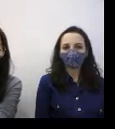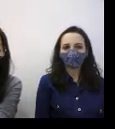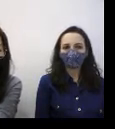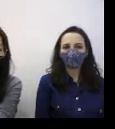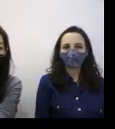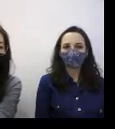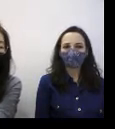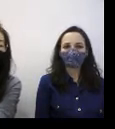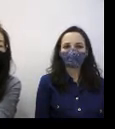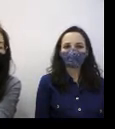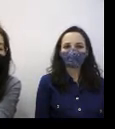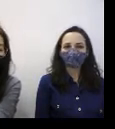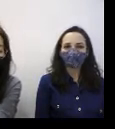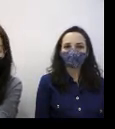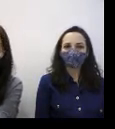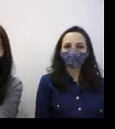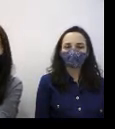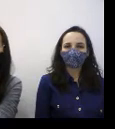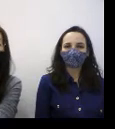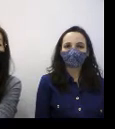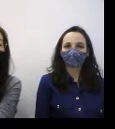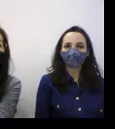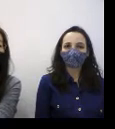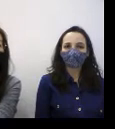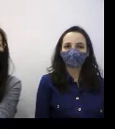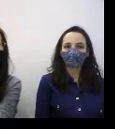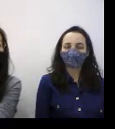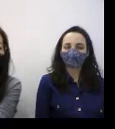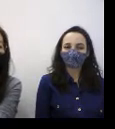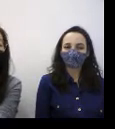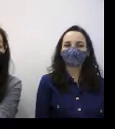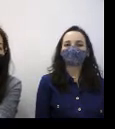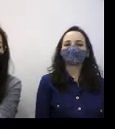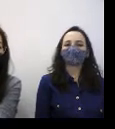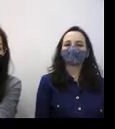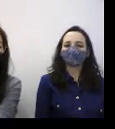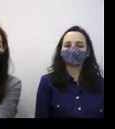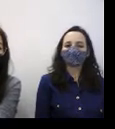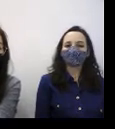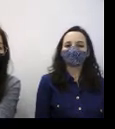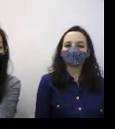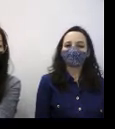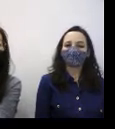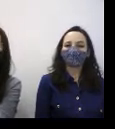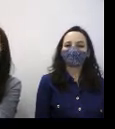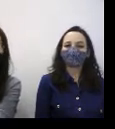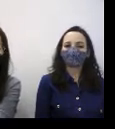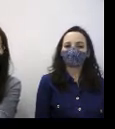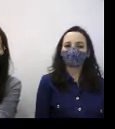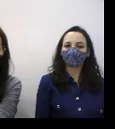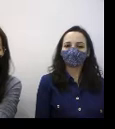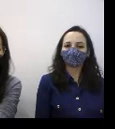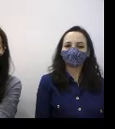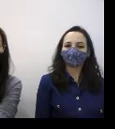demora para dormir porque fica ruminando os pensamentos, ou porque a gente acorda muitas vezes durante a noite ou não